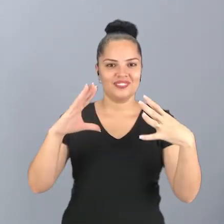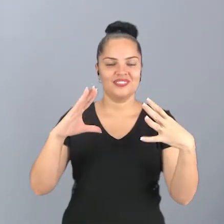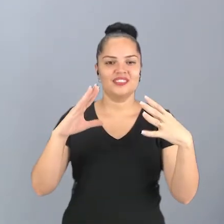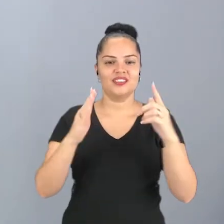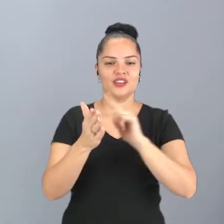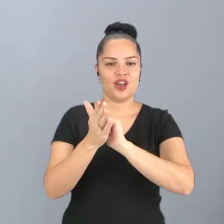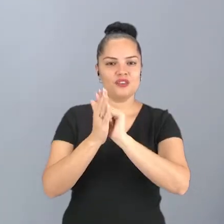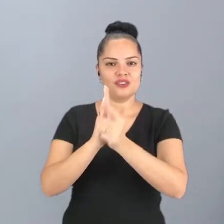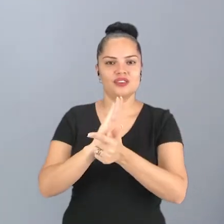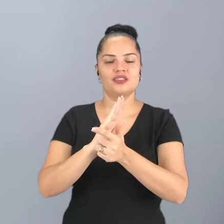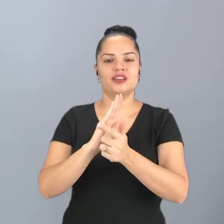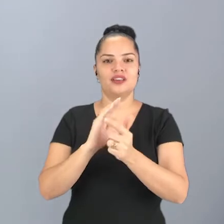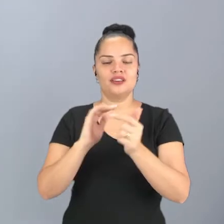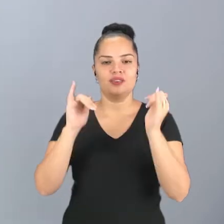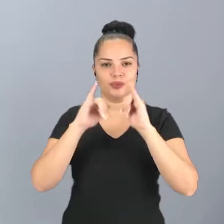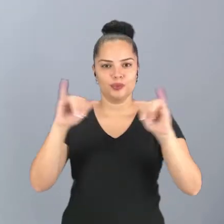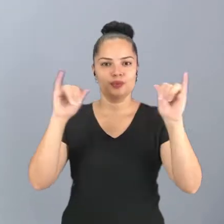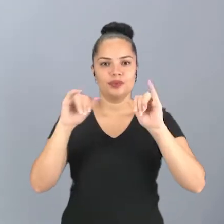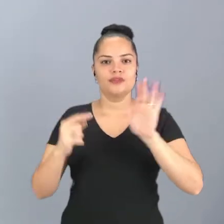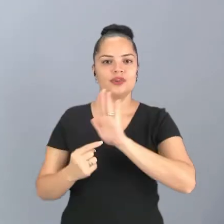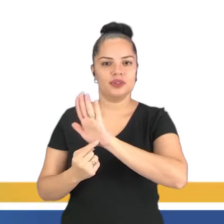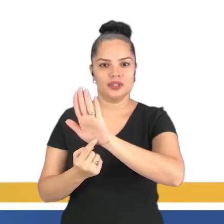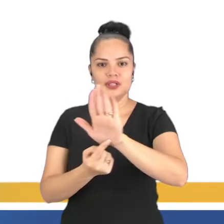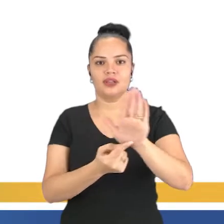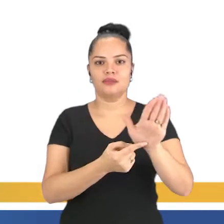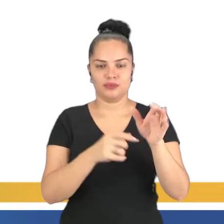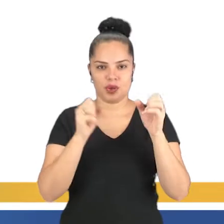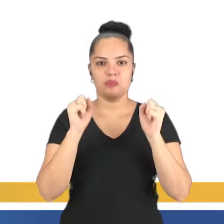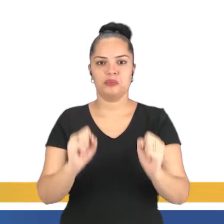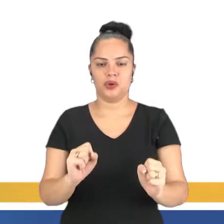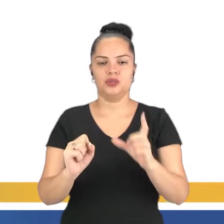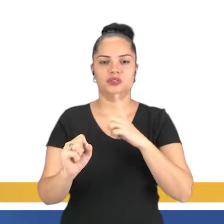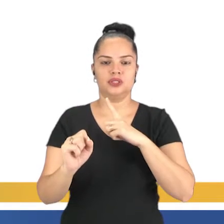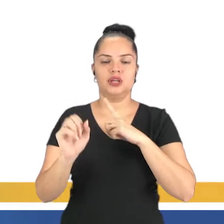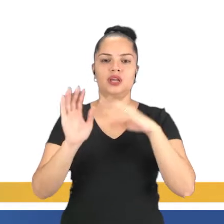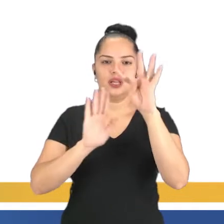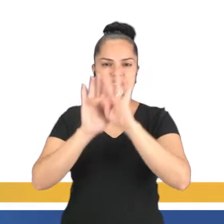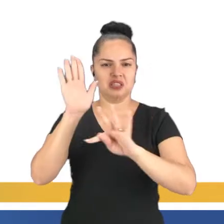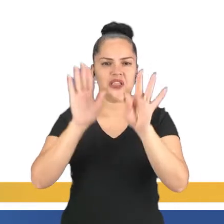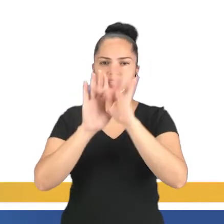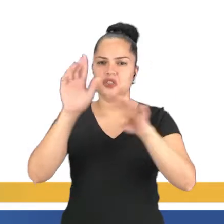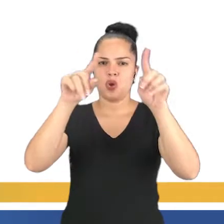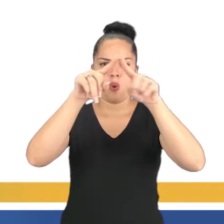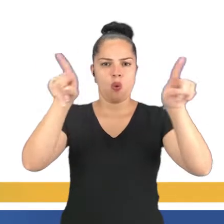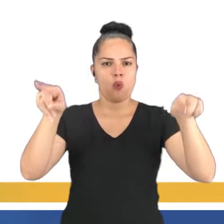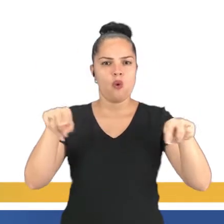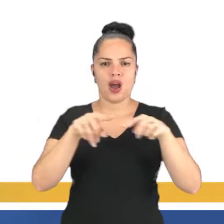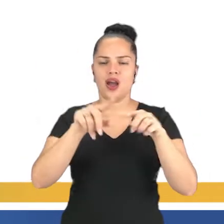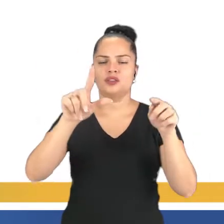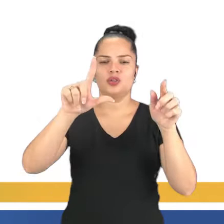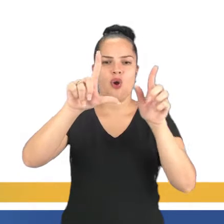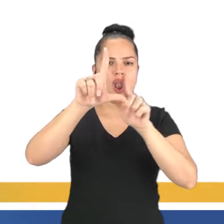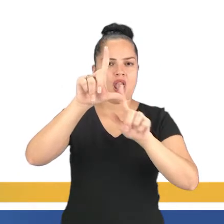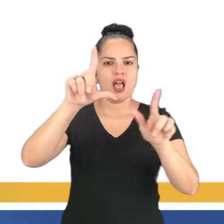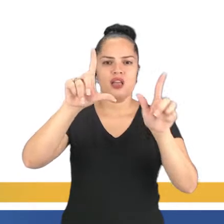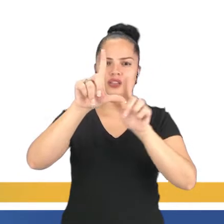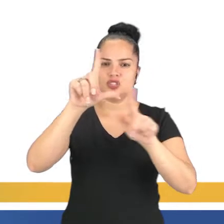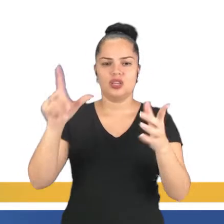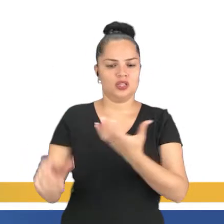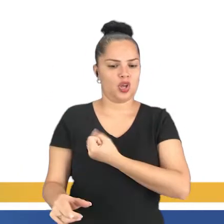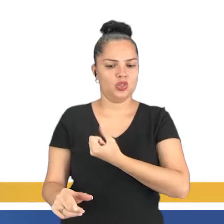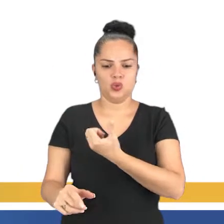gênero infográfico. Pode ser constituído por textos, quadros, legendas, mapas, números,